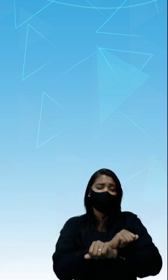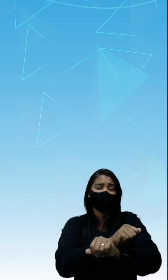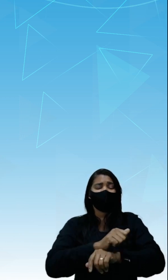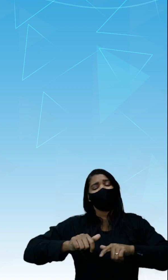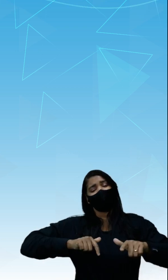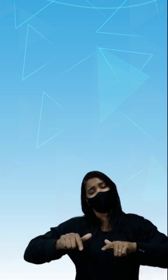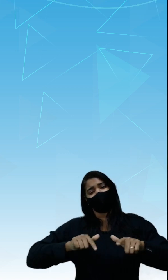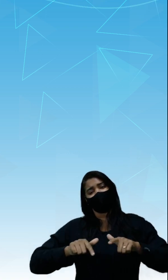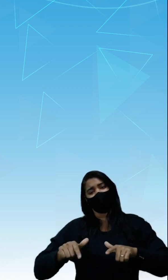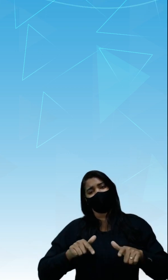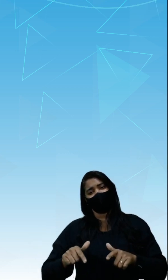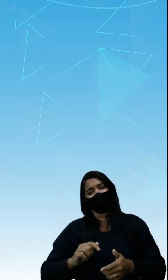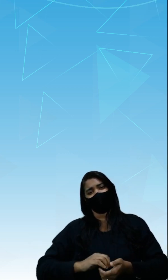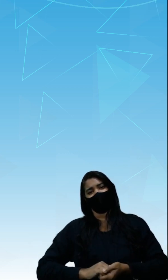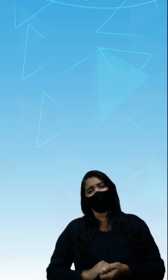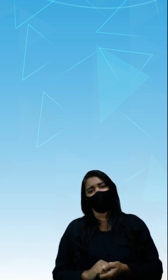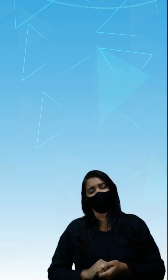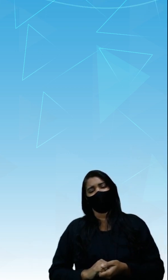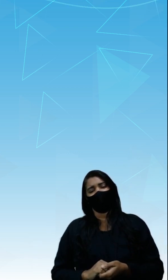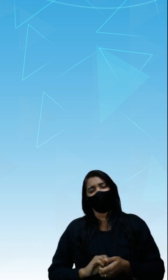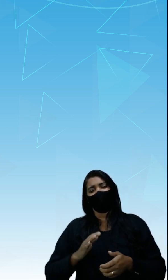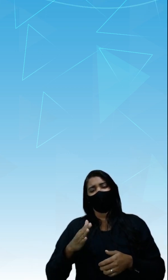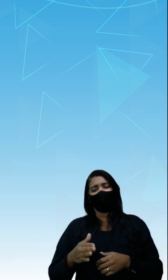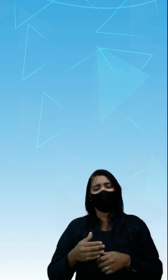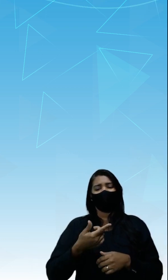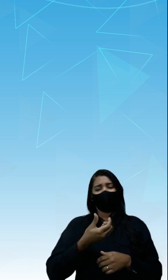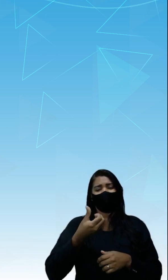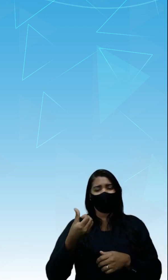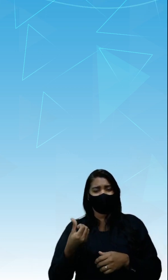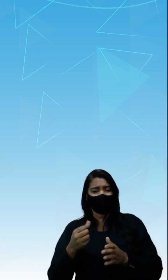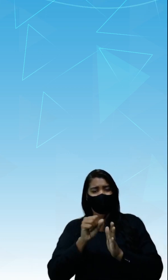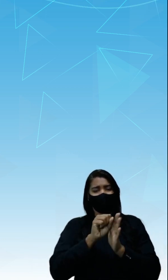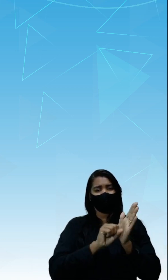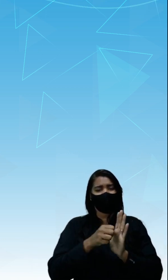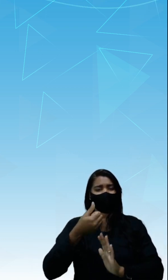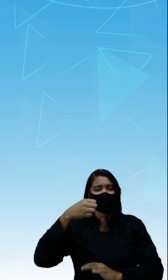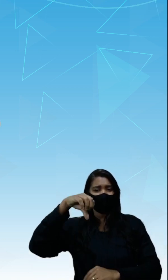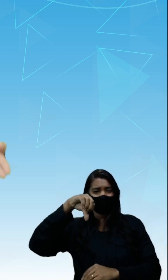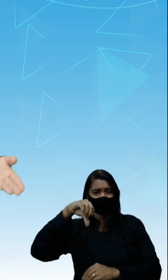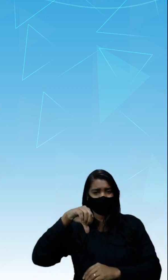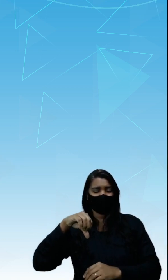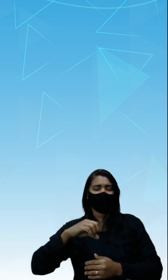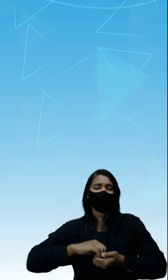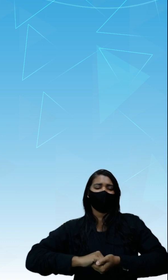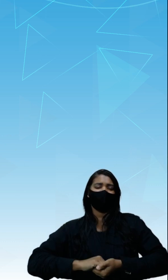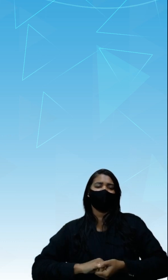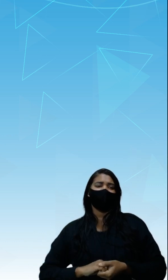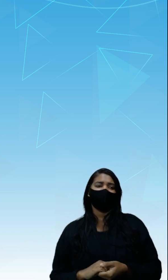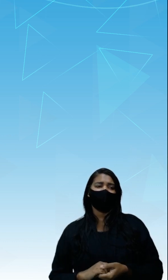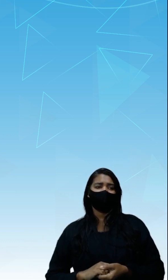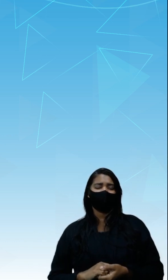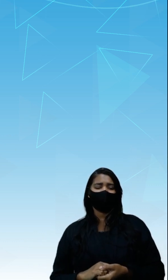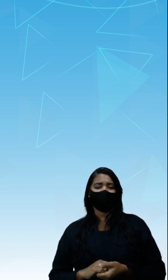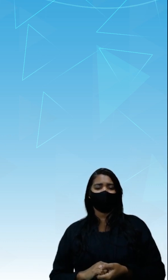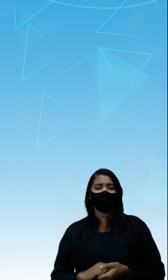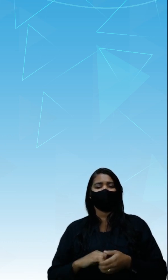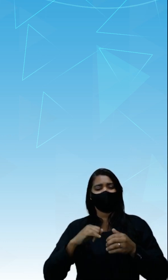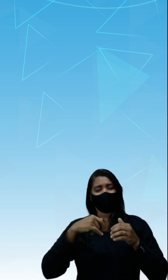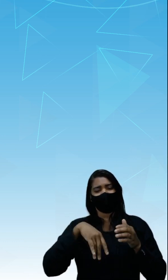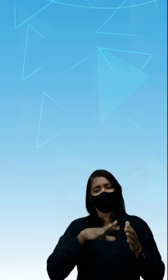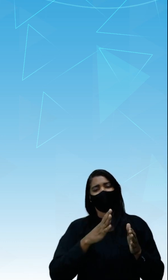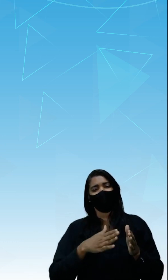escravos. Especialmente século XIV, XVI até o século XIX, tá certo? 16 ao 19. Nesse